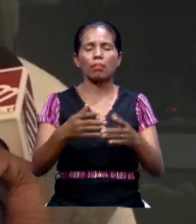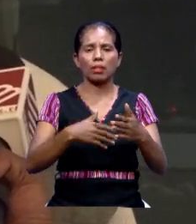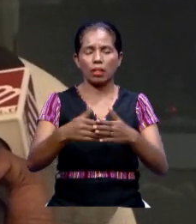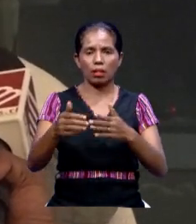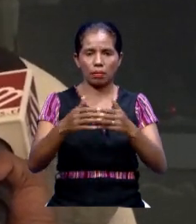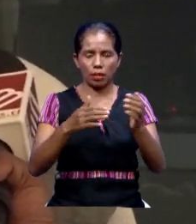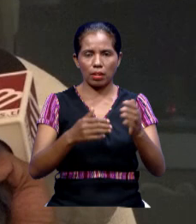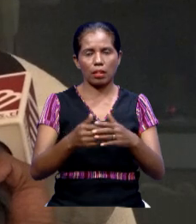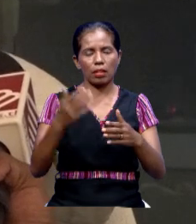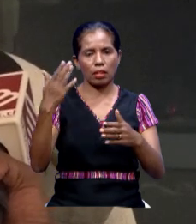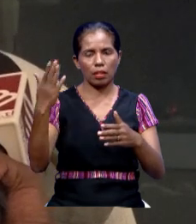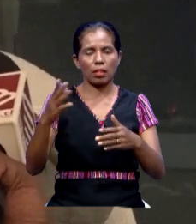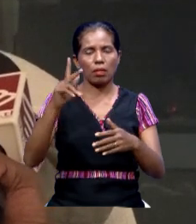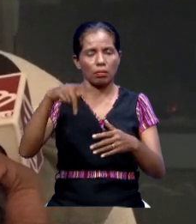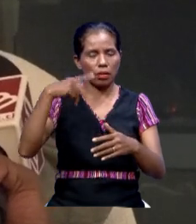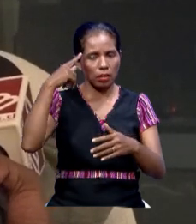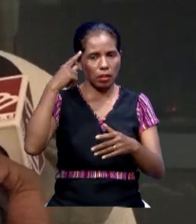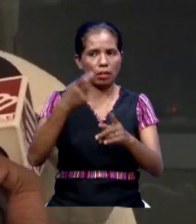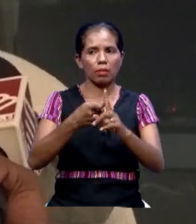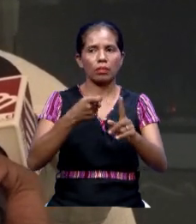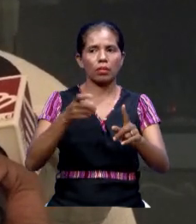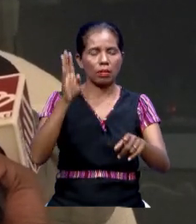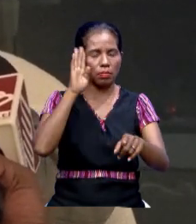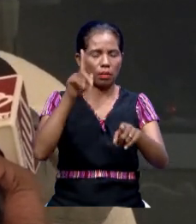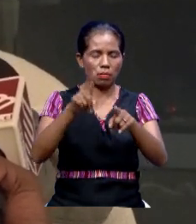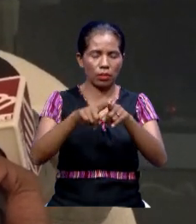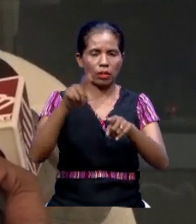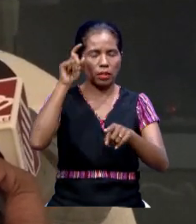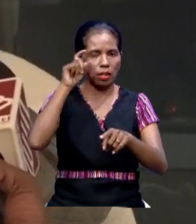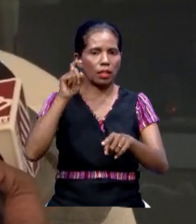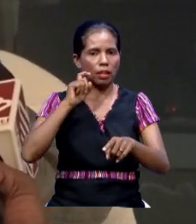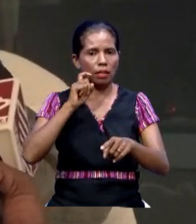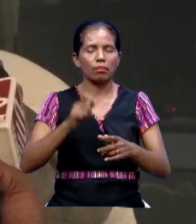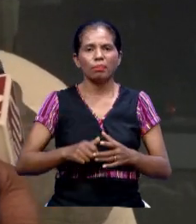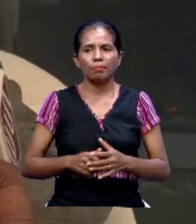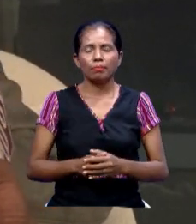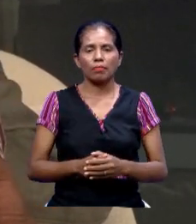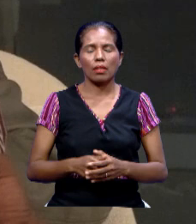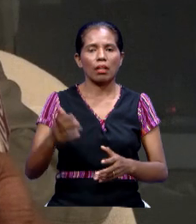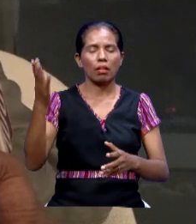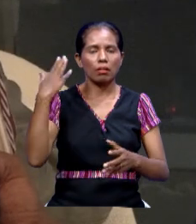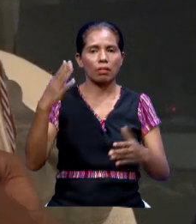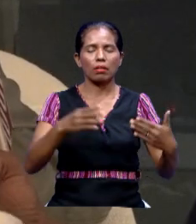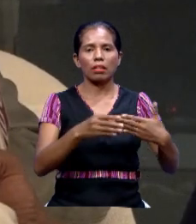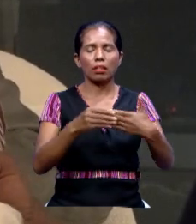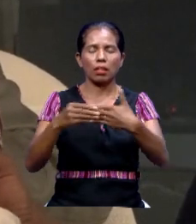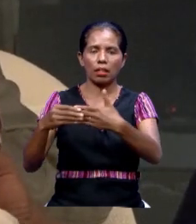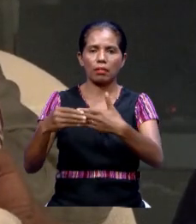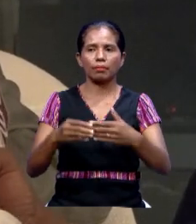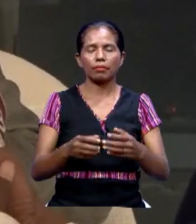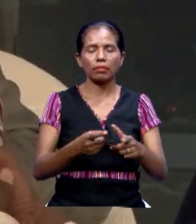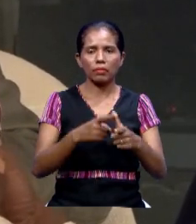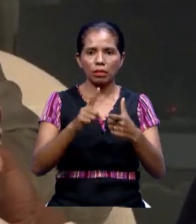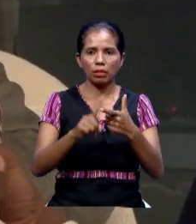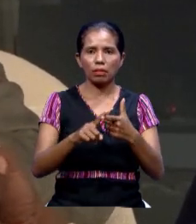e que política nem mais se mão bota na Guzmão, nem o lupo mas lidera a luta.